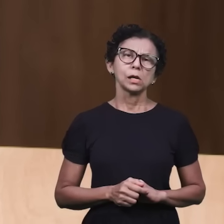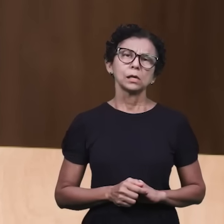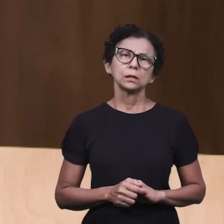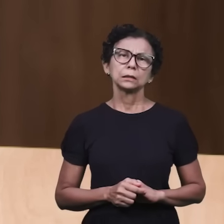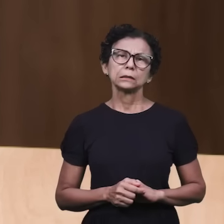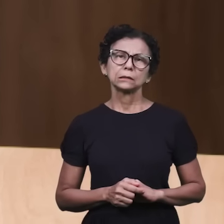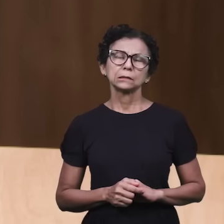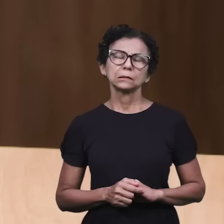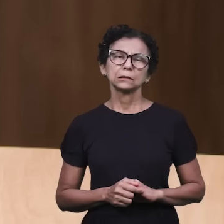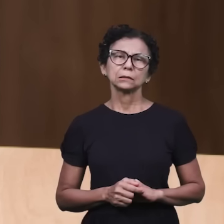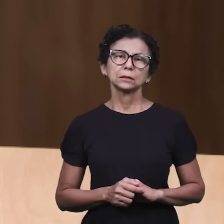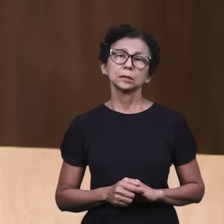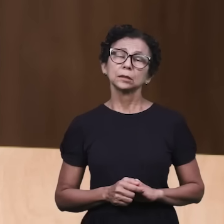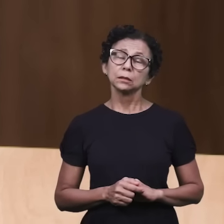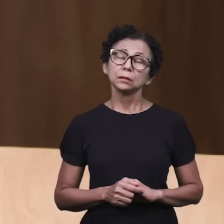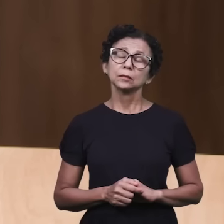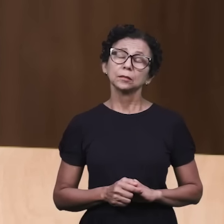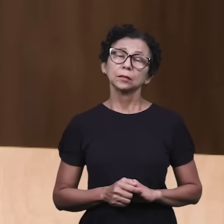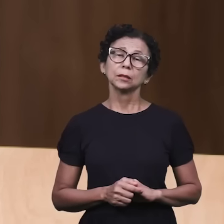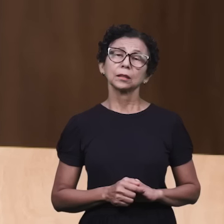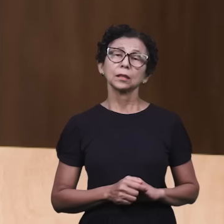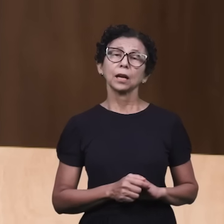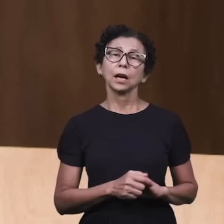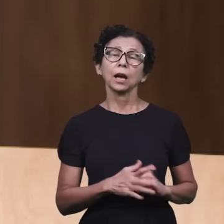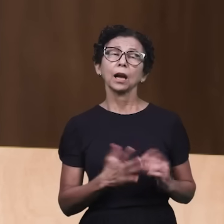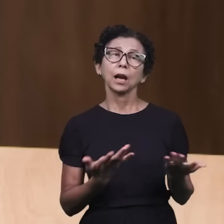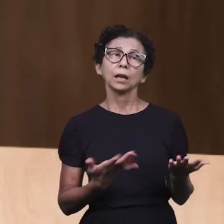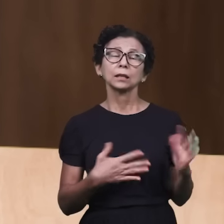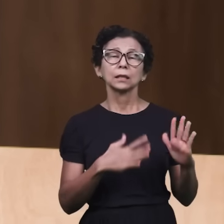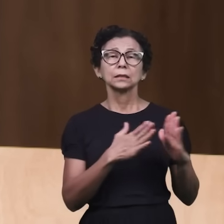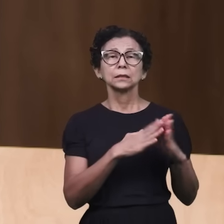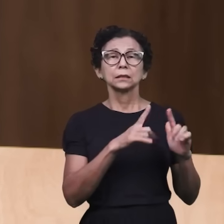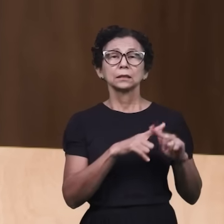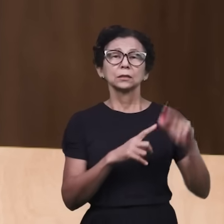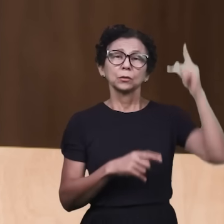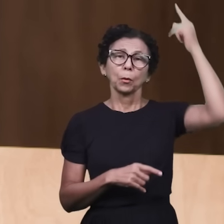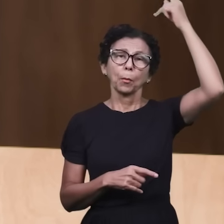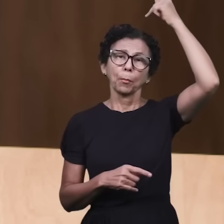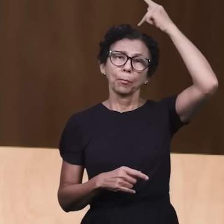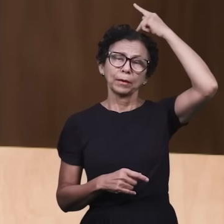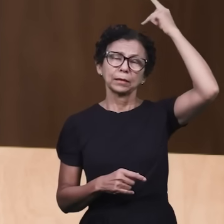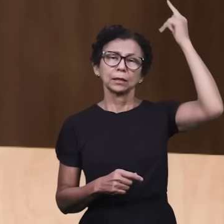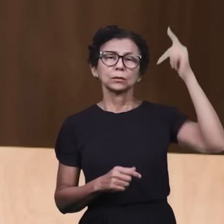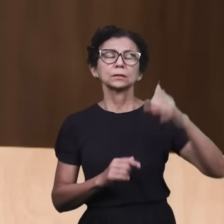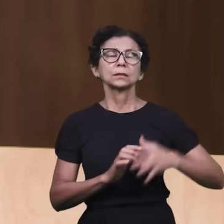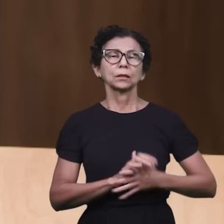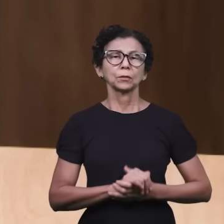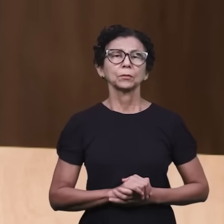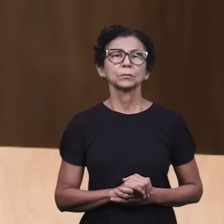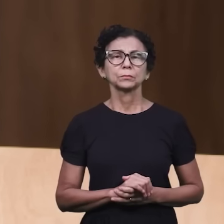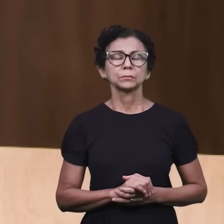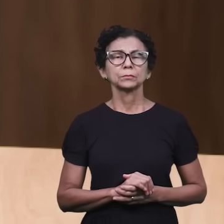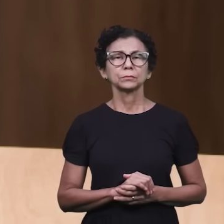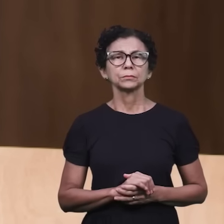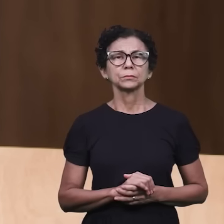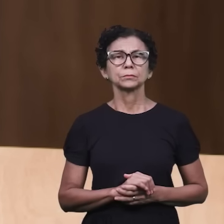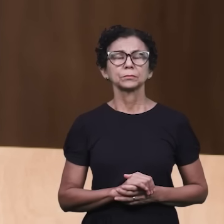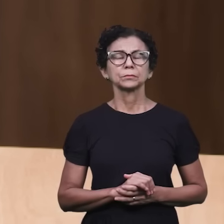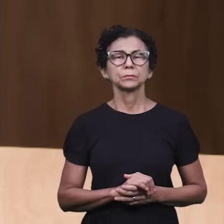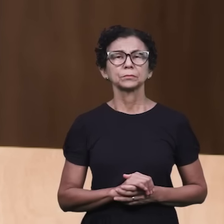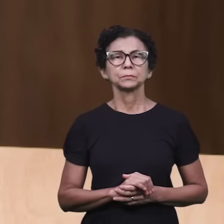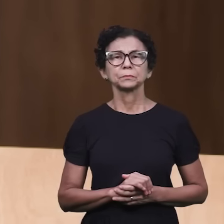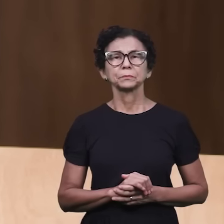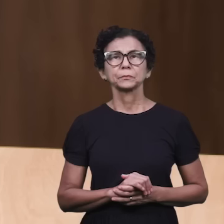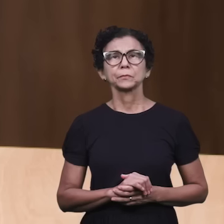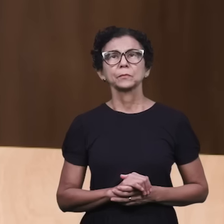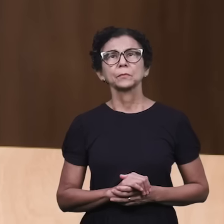as igrejas ditas pentecostais, e nós vamos falar o porquê disso. Vamos começar então com o pastor Alexandre, que